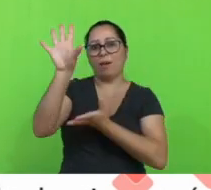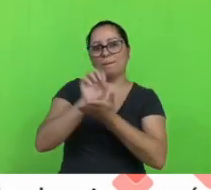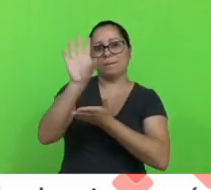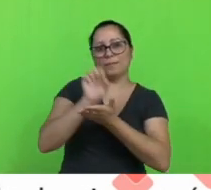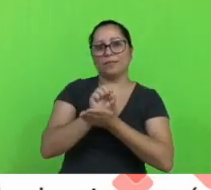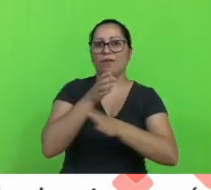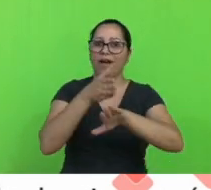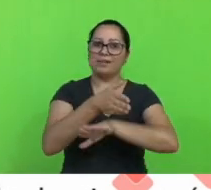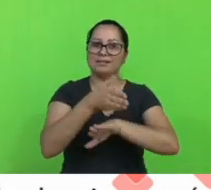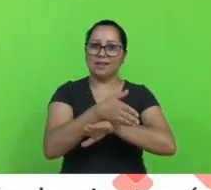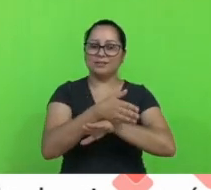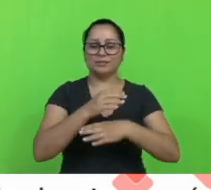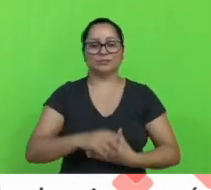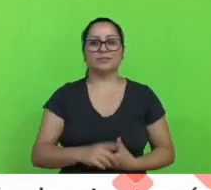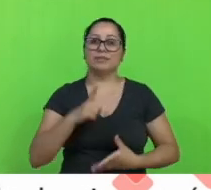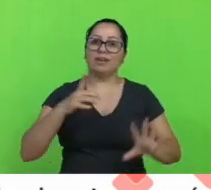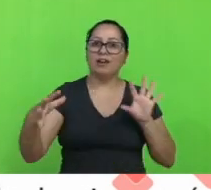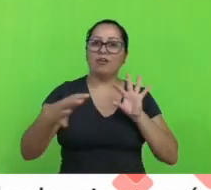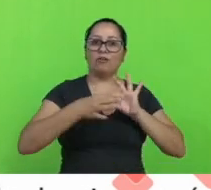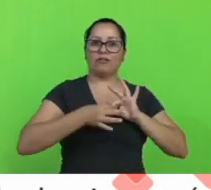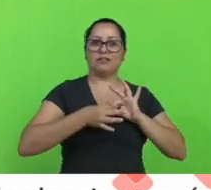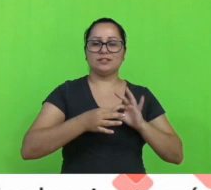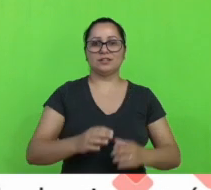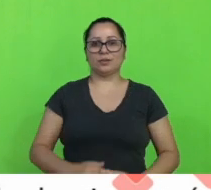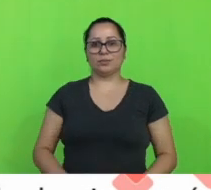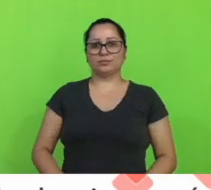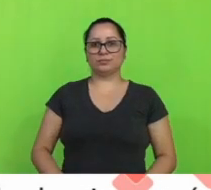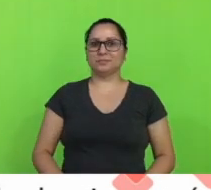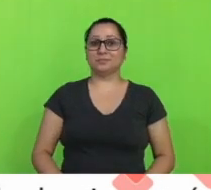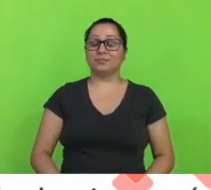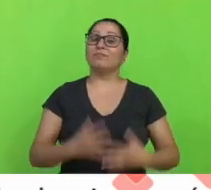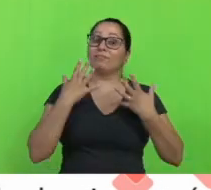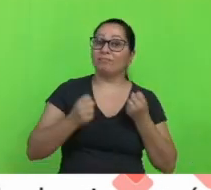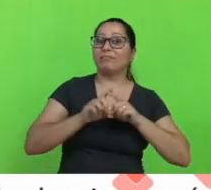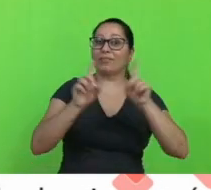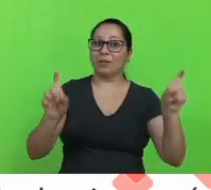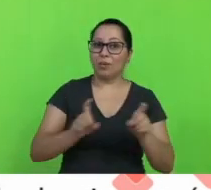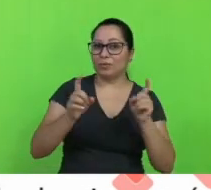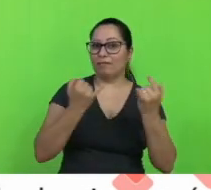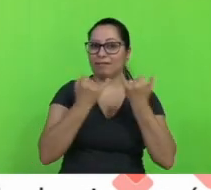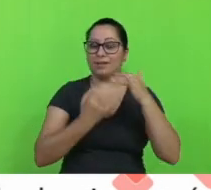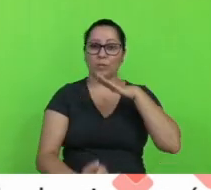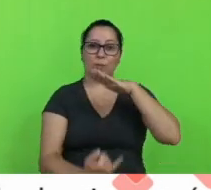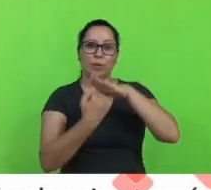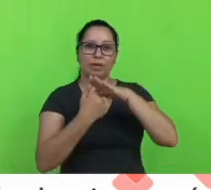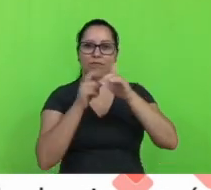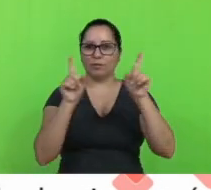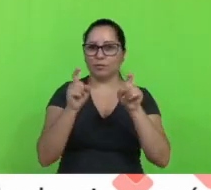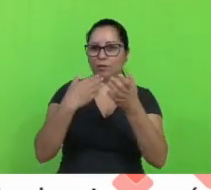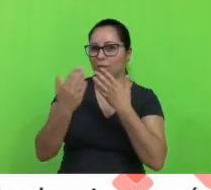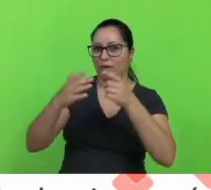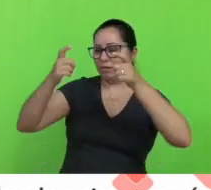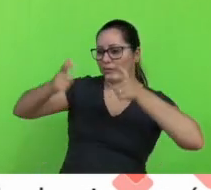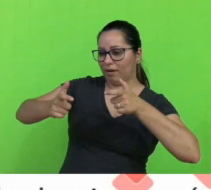provedores de acesso. É a interconexão desses roteadores é que permite que um computador do Instituto